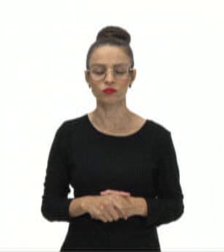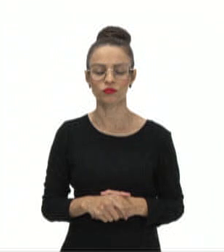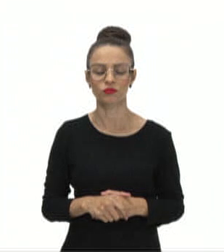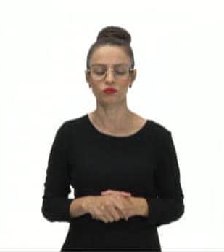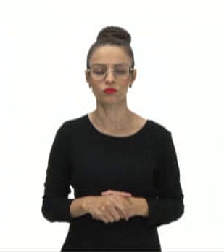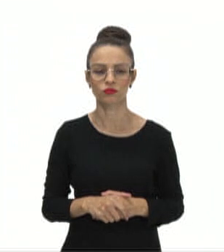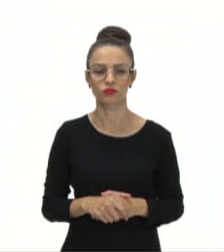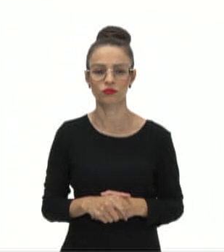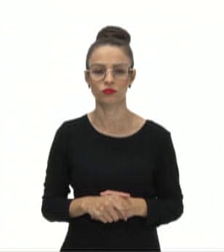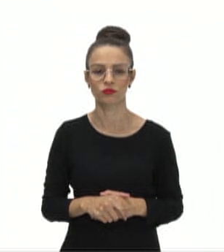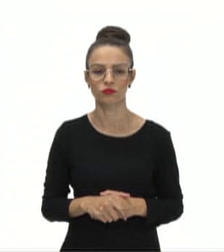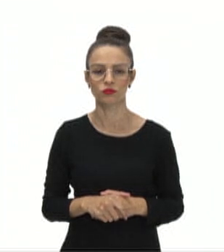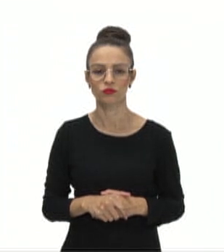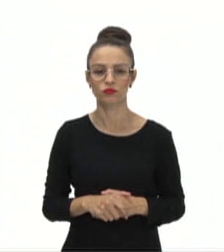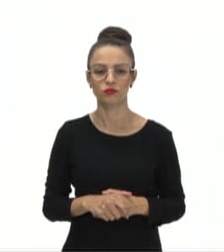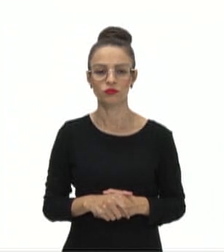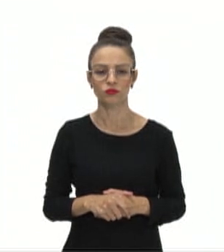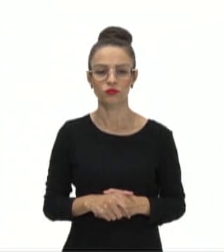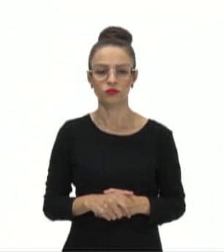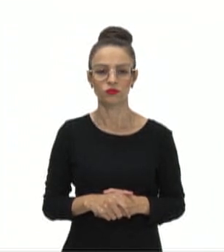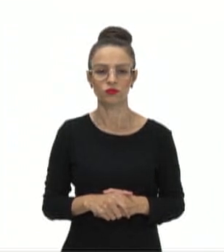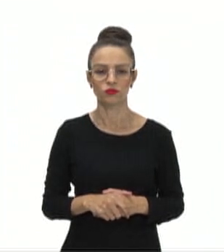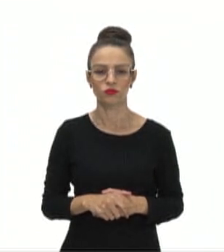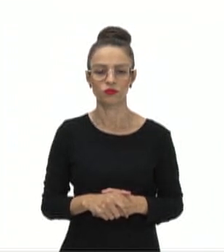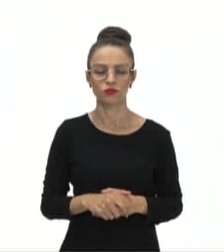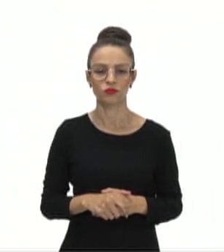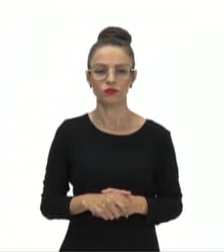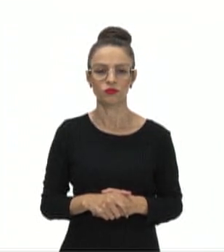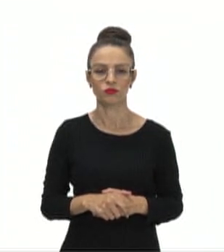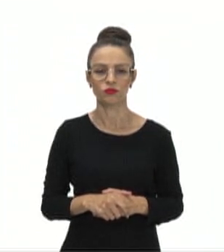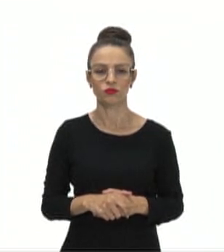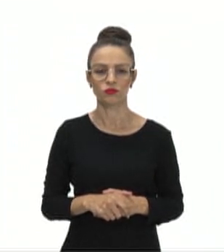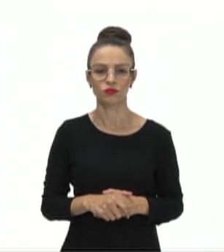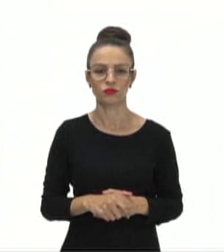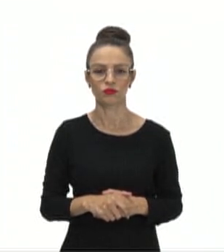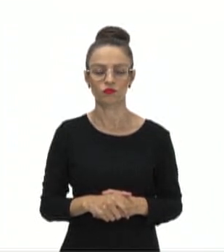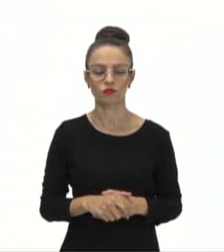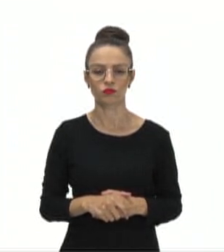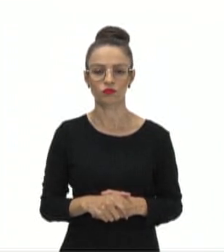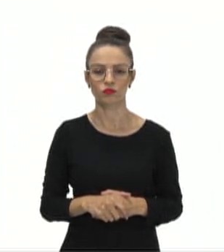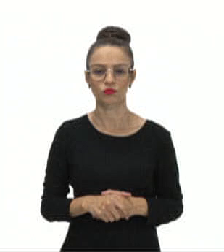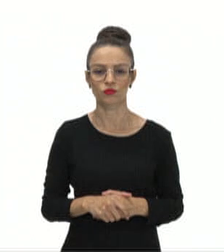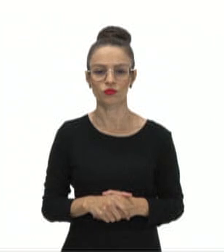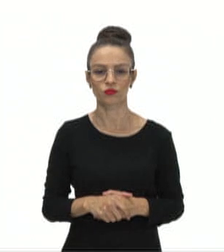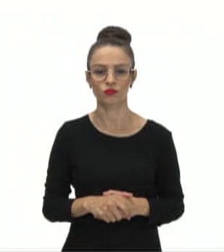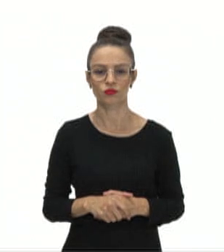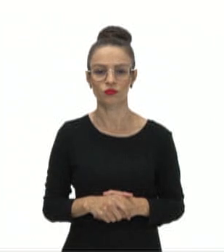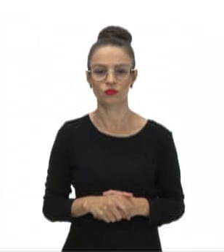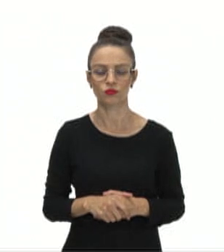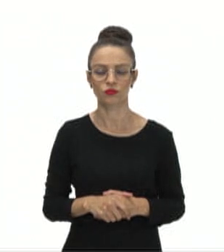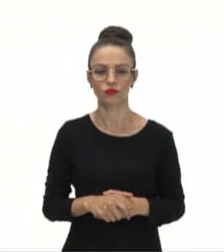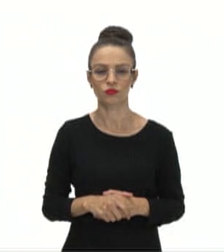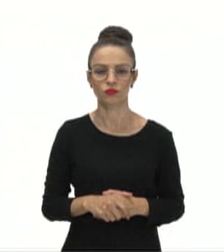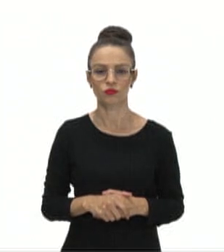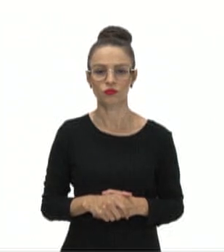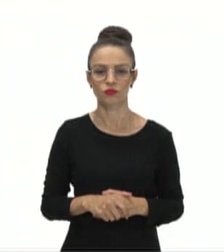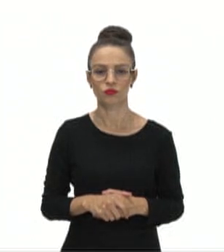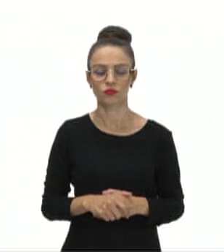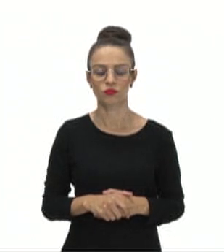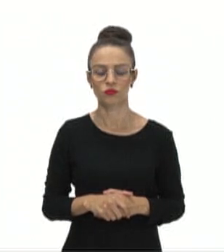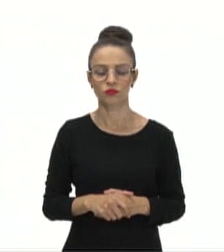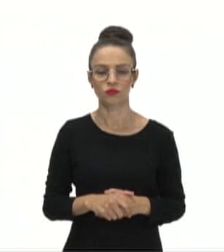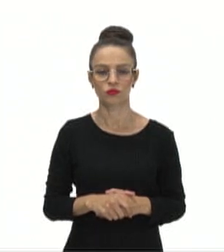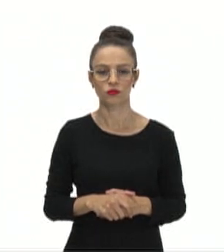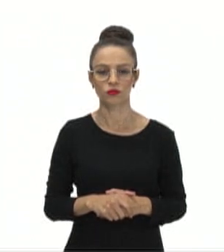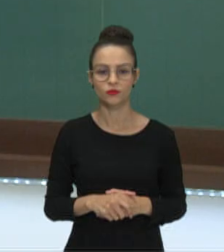life. Under apartheid, everyone in South Africa had to be classified according to a particular